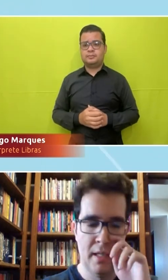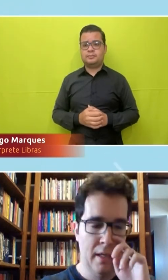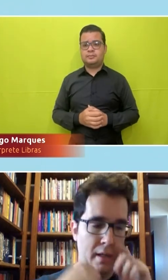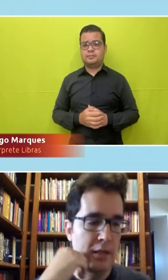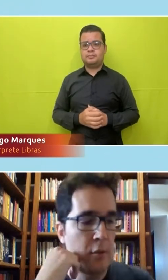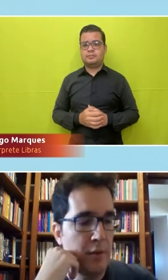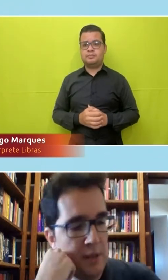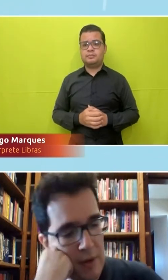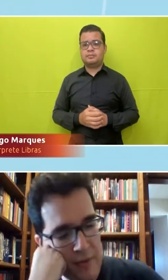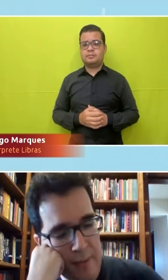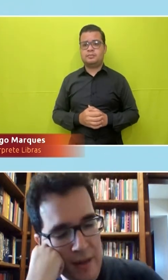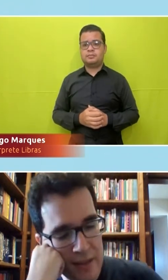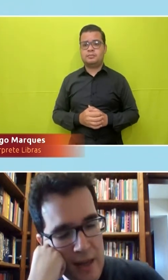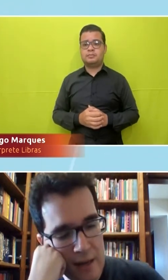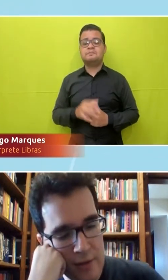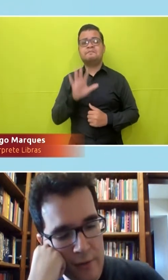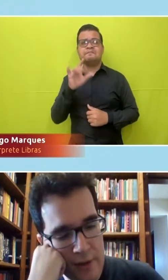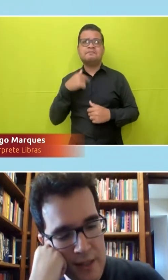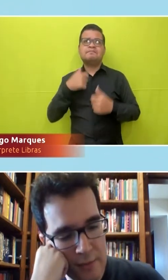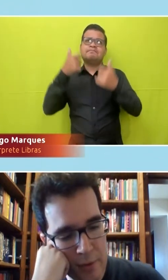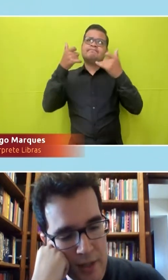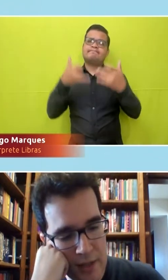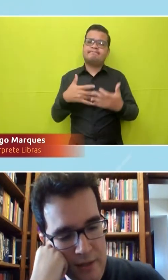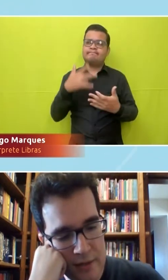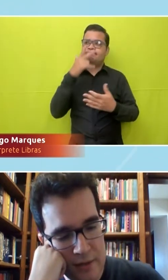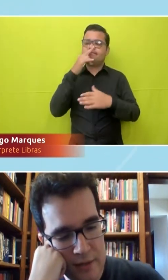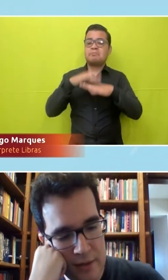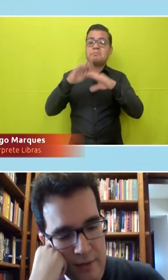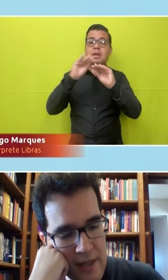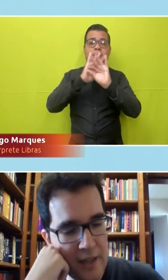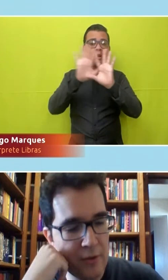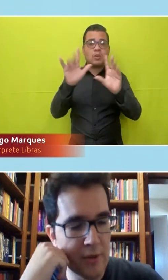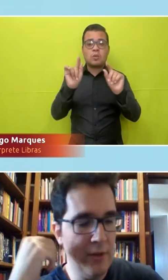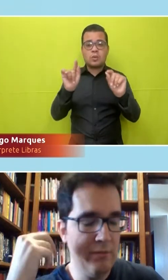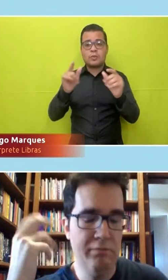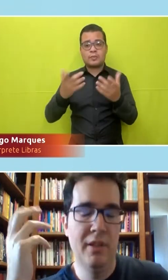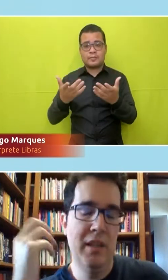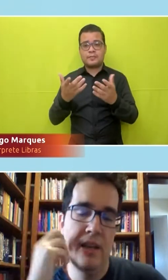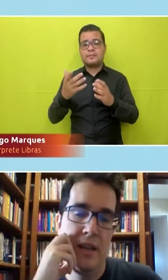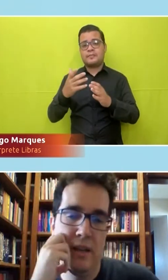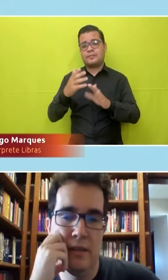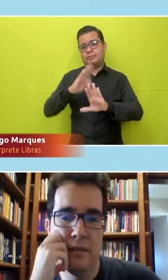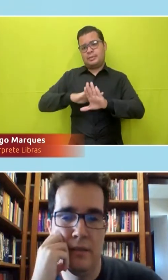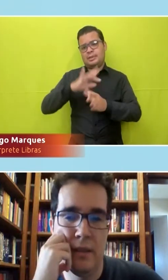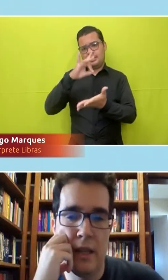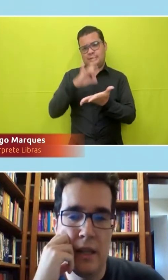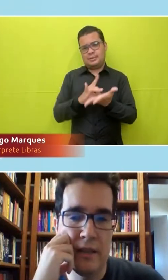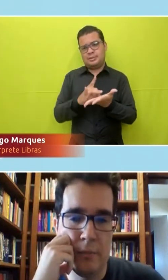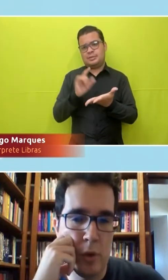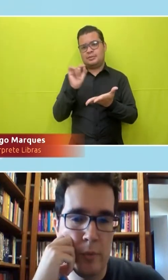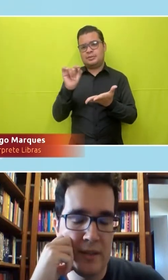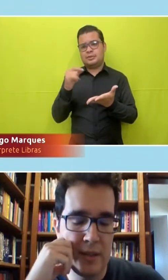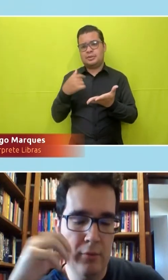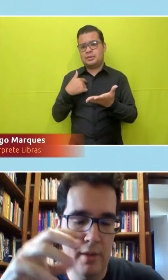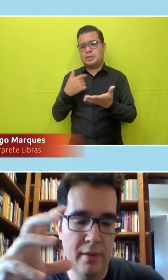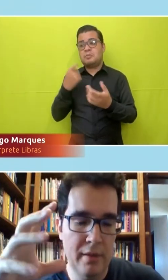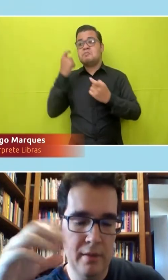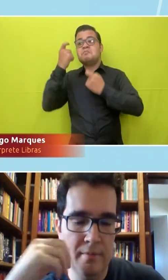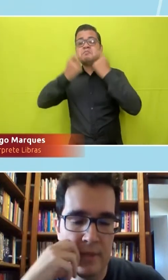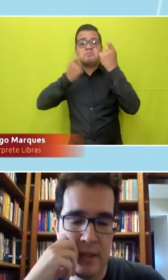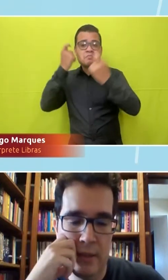viver. Então, assim, para ficar mais claro, talvez, porque na verdade eu nem tenho essa